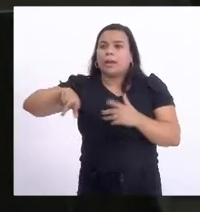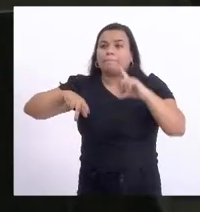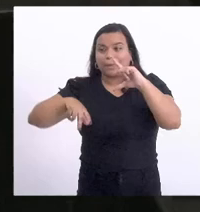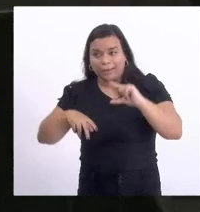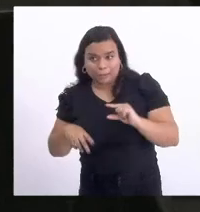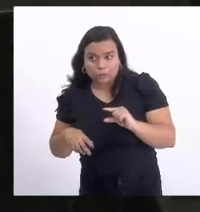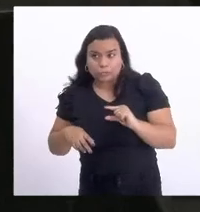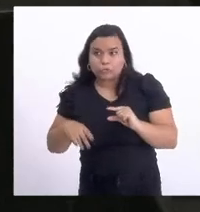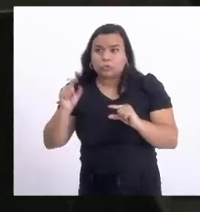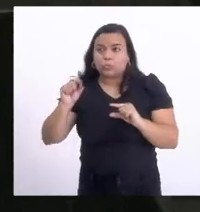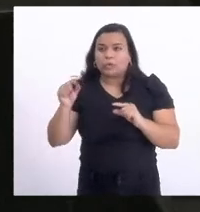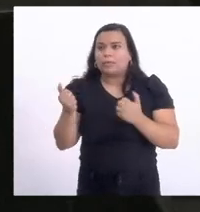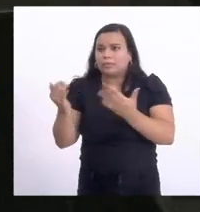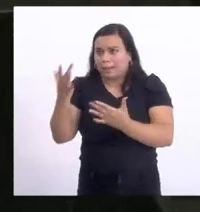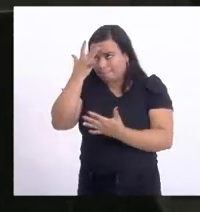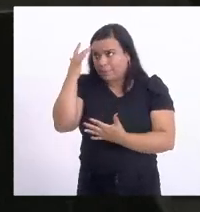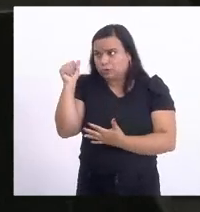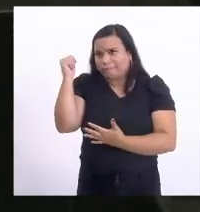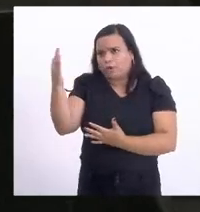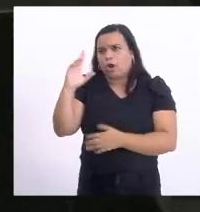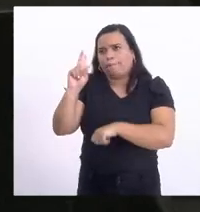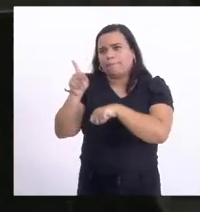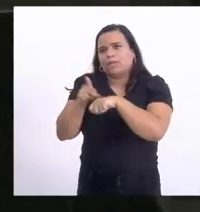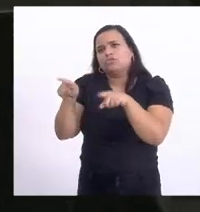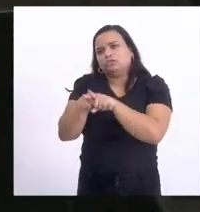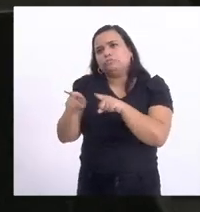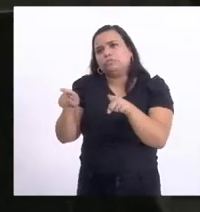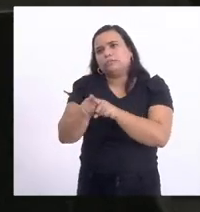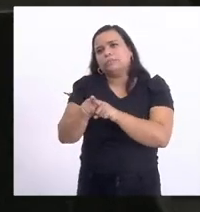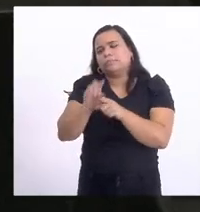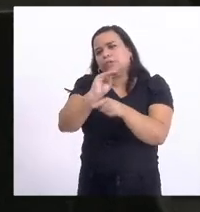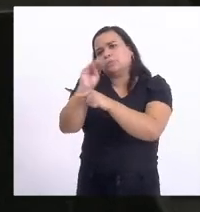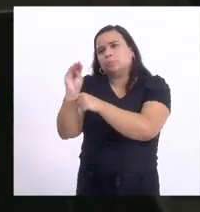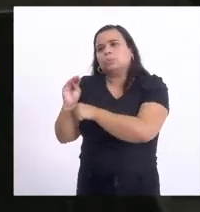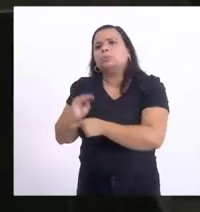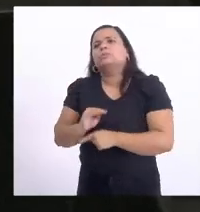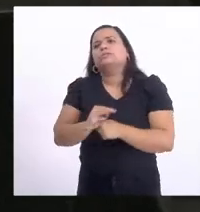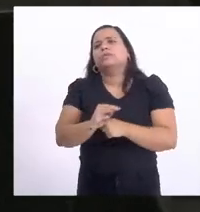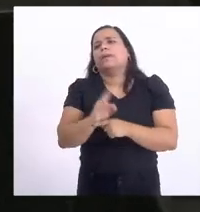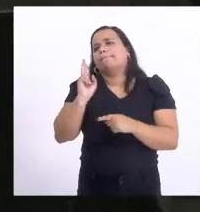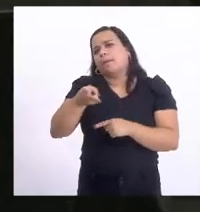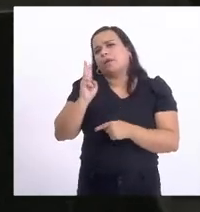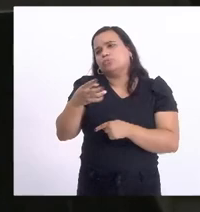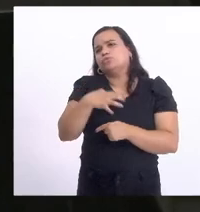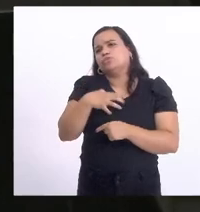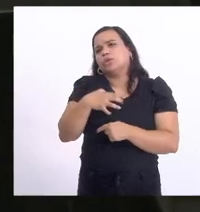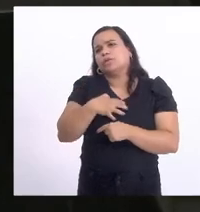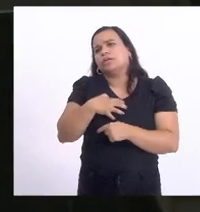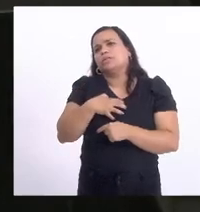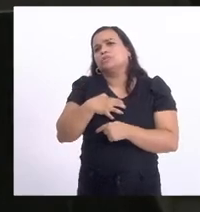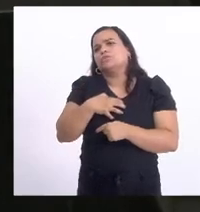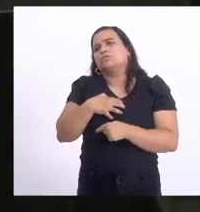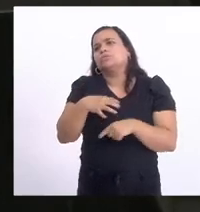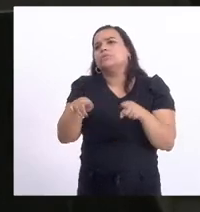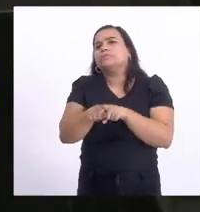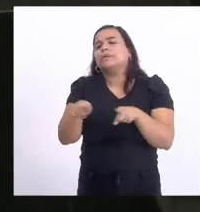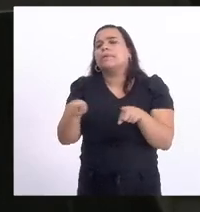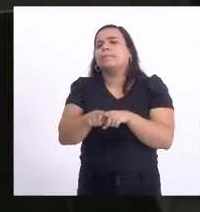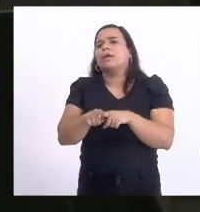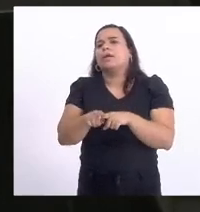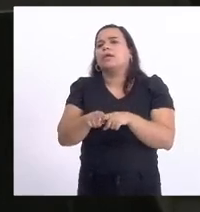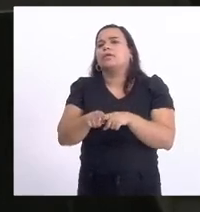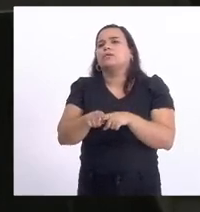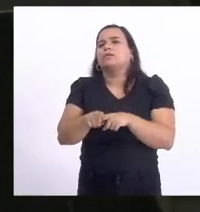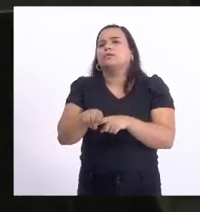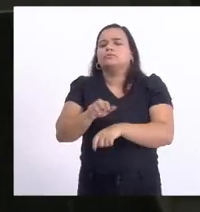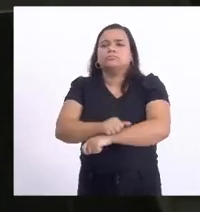o dado aos estrangeiros em geral, nas mesmas circunstâncias. Quanto ao grau de ensino, além do primário